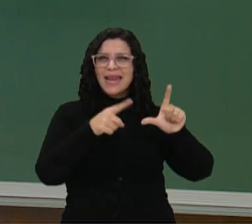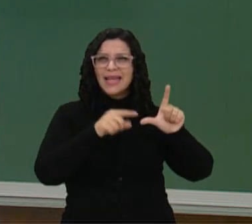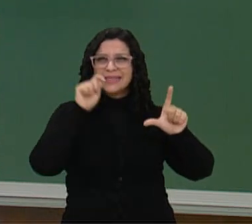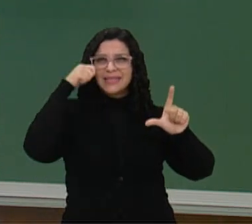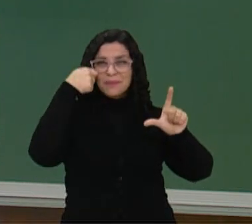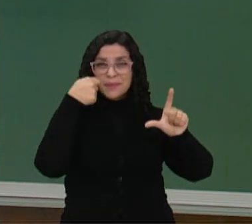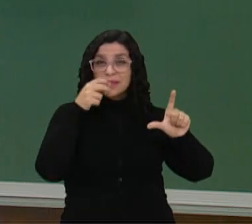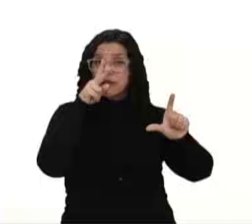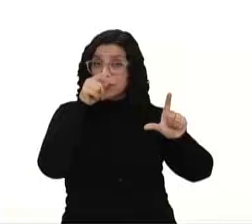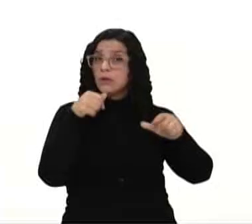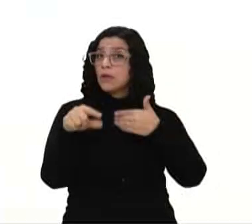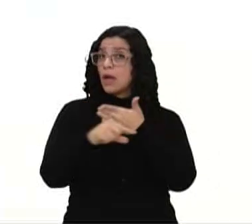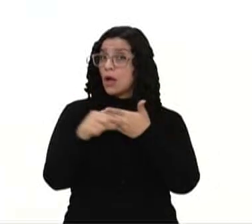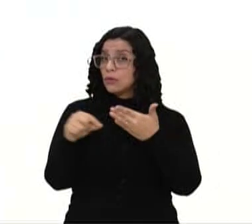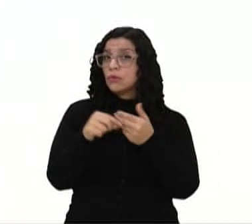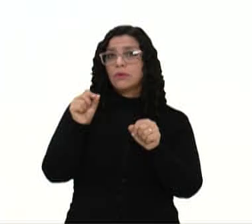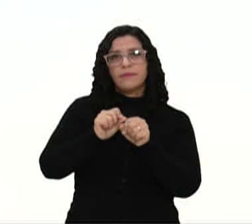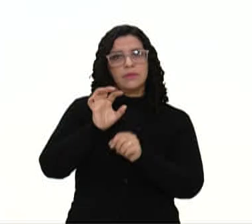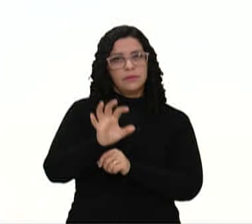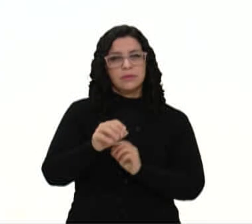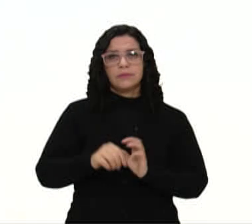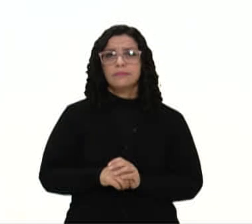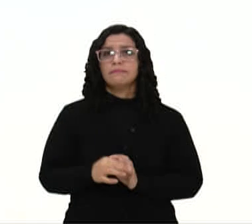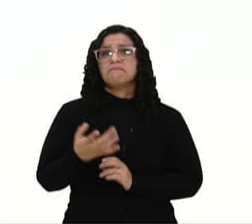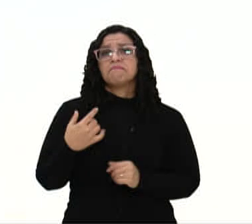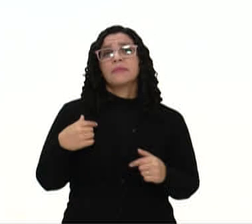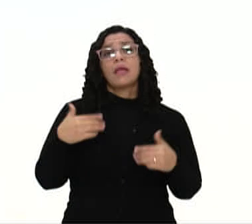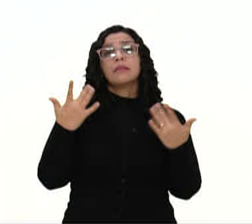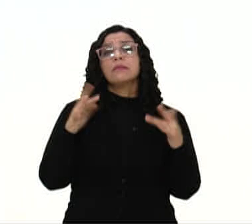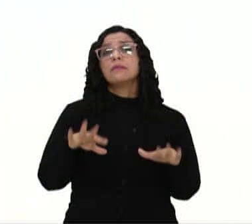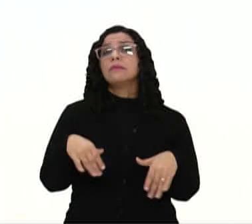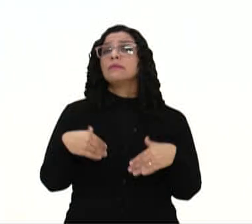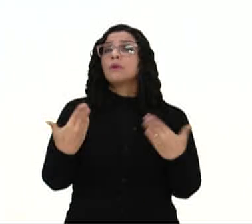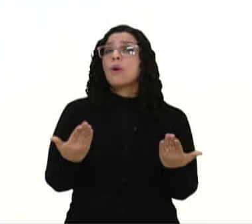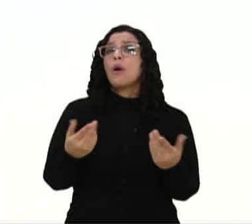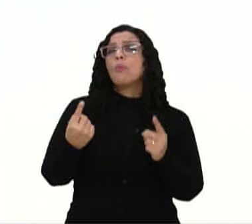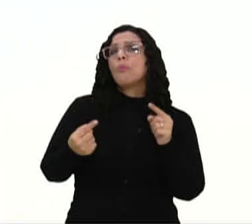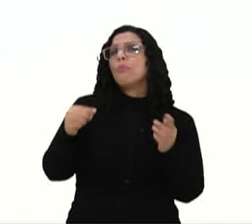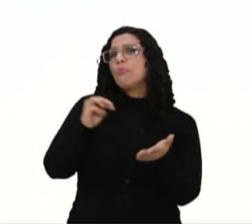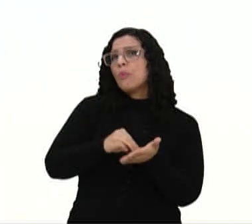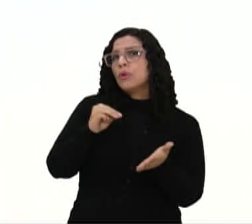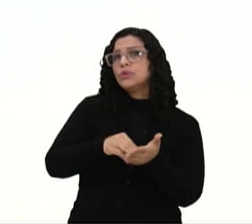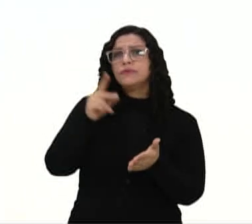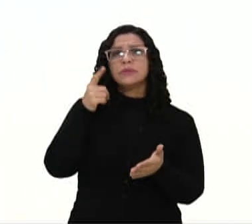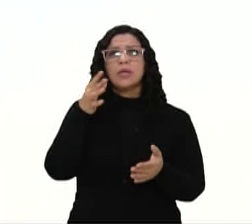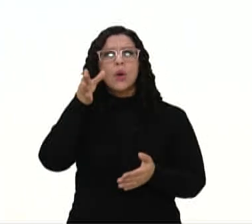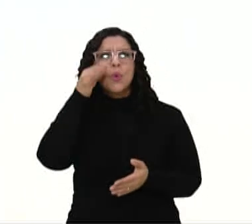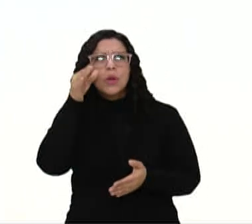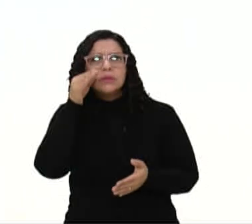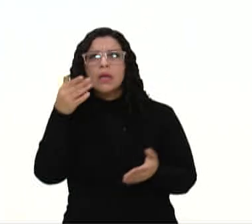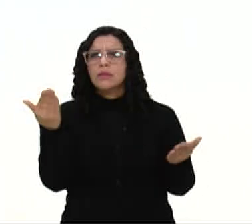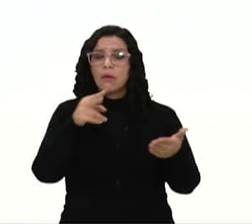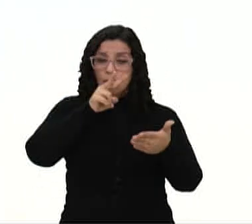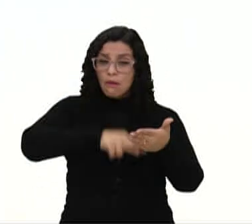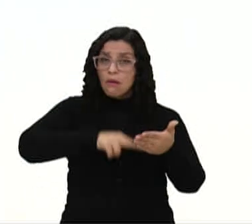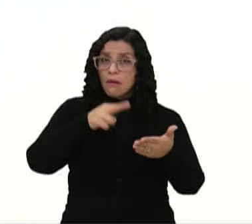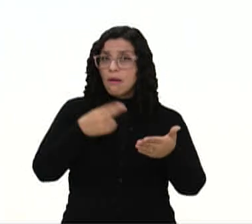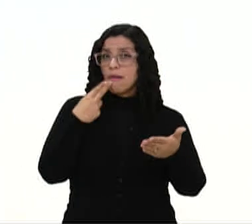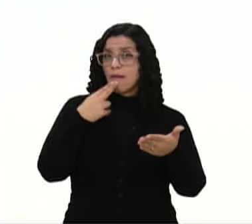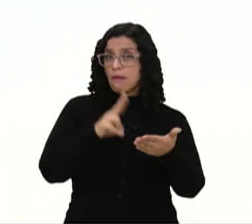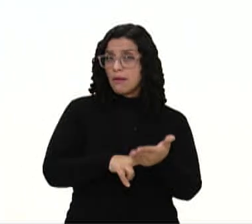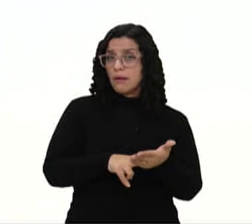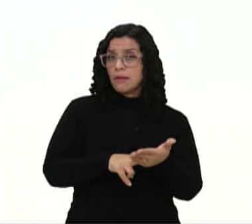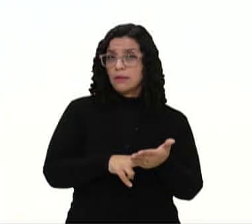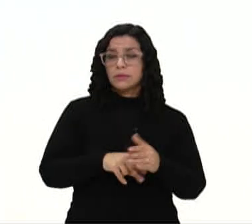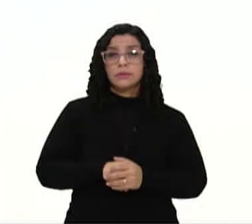da própria autora. Não sei qual foi o motivo que te levou a ter curiosidade em ler esta